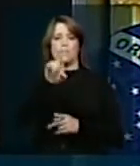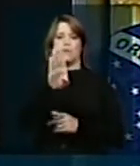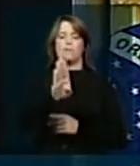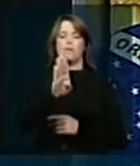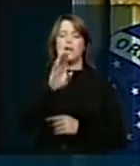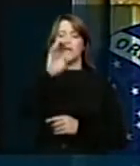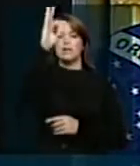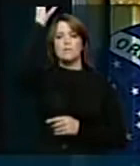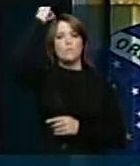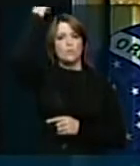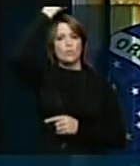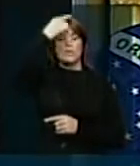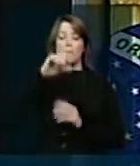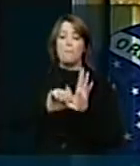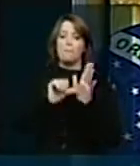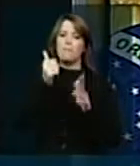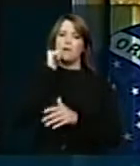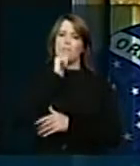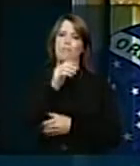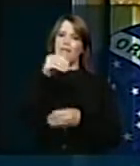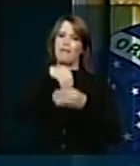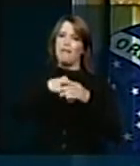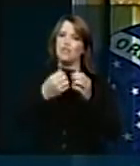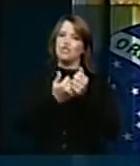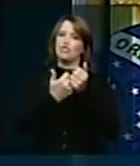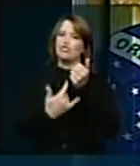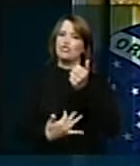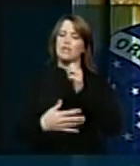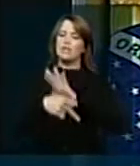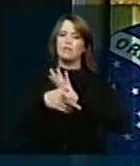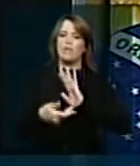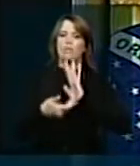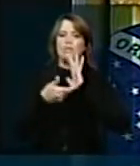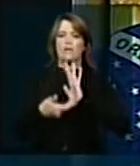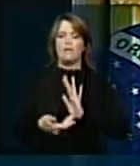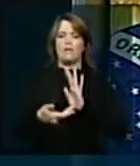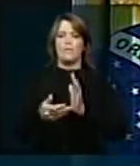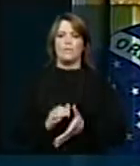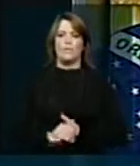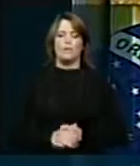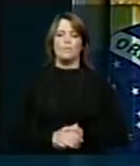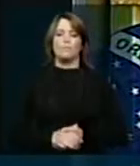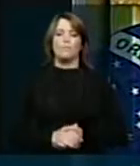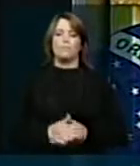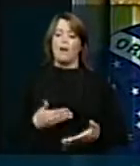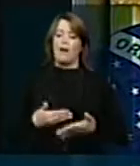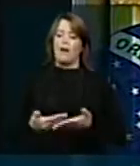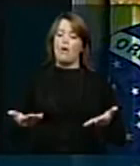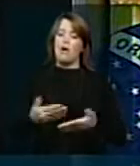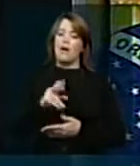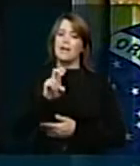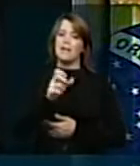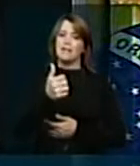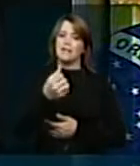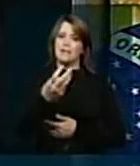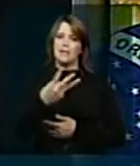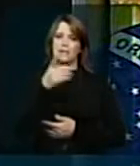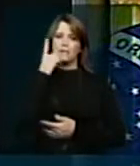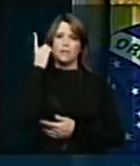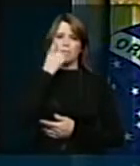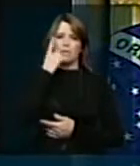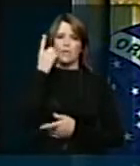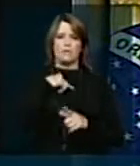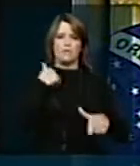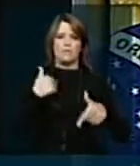Santo, como primeira mulher a integrar a mesa diretora da Câmara, atualmente dos 513 deputados